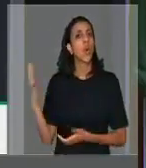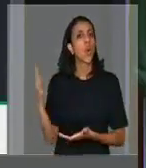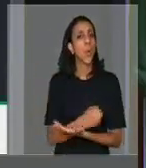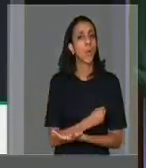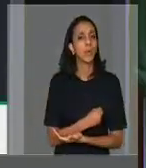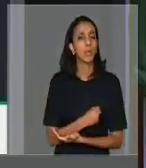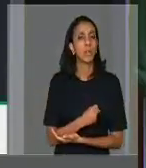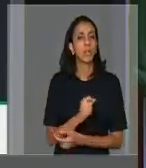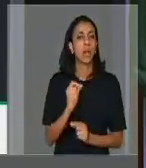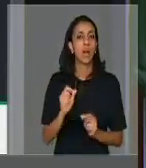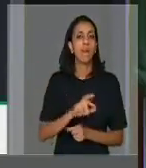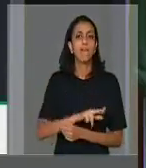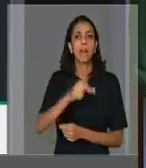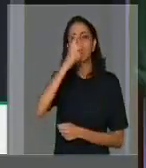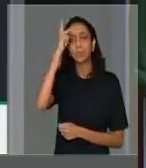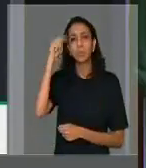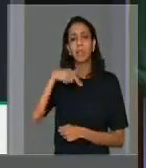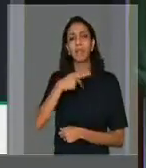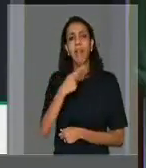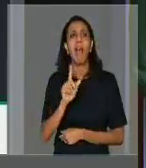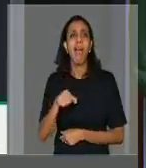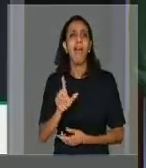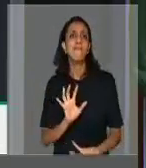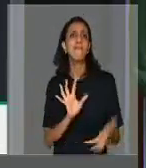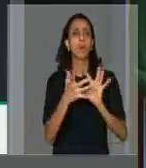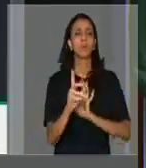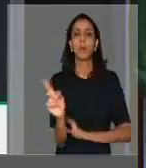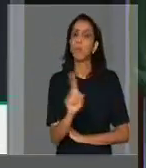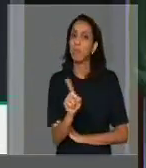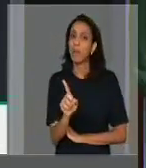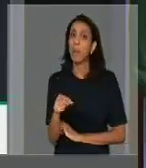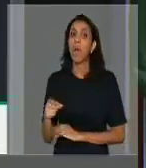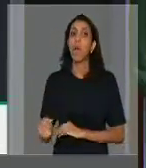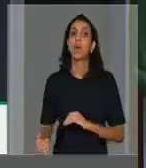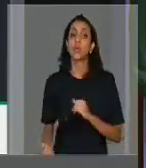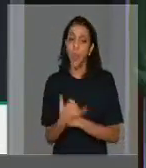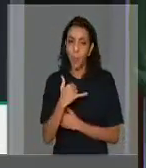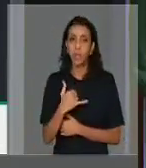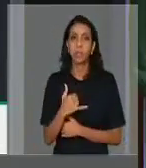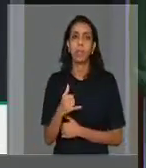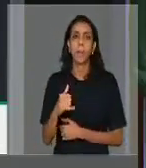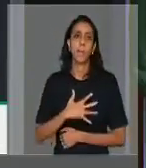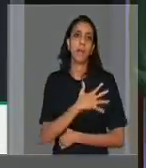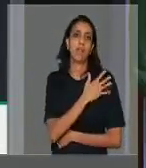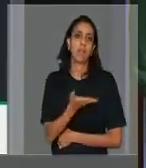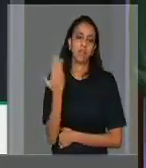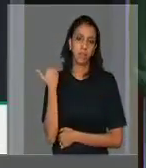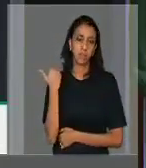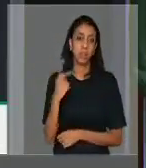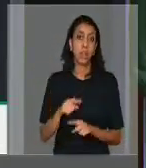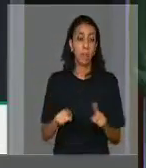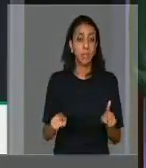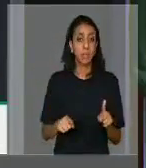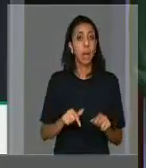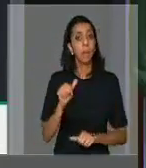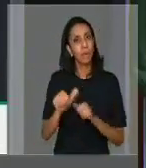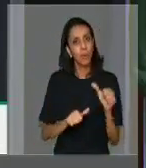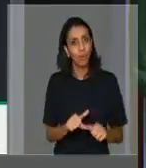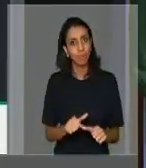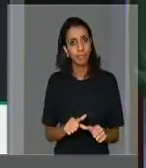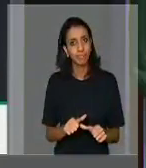teimam em chamar até hoje de revolução. Só que ele não só não alterou as relações entre as classes sociais